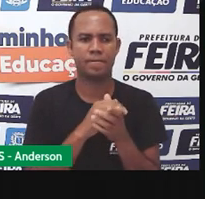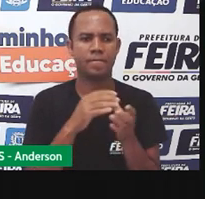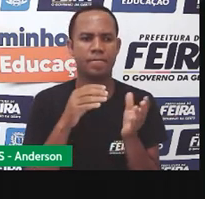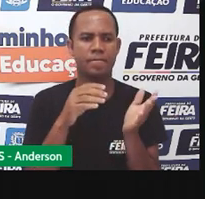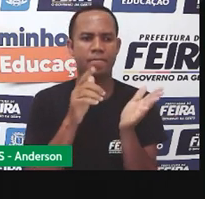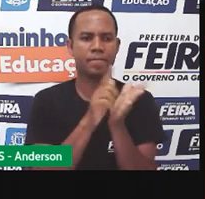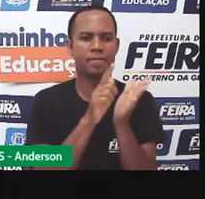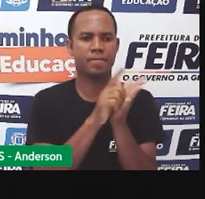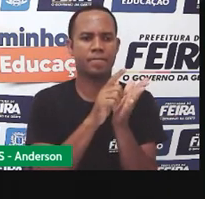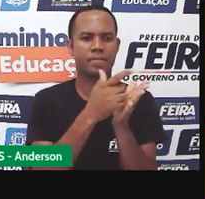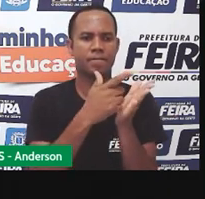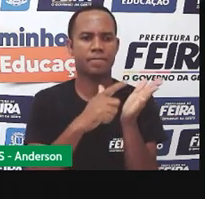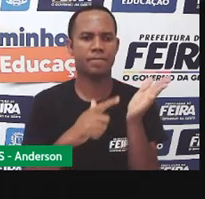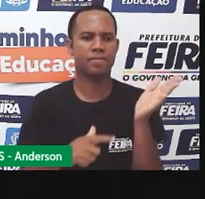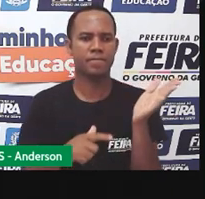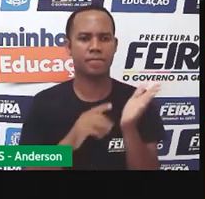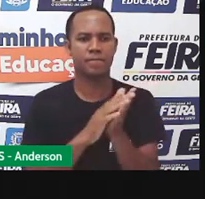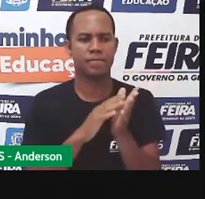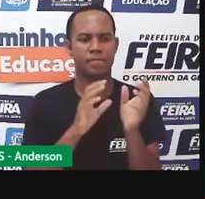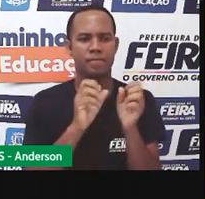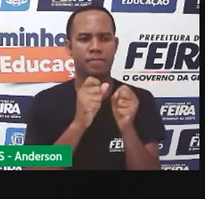Ó, a gente pode